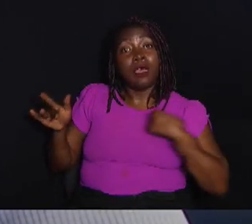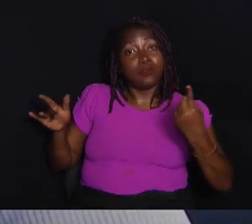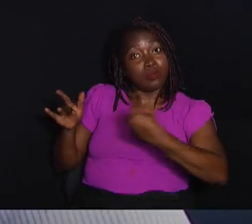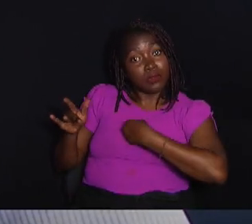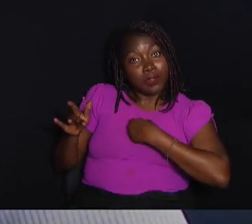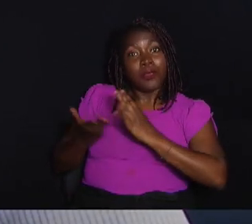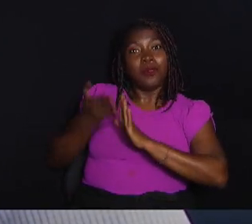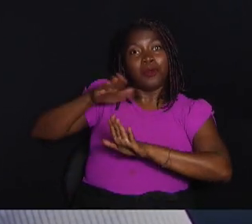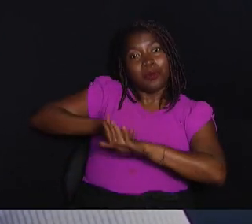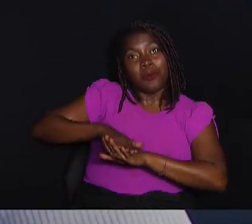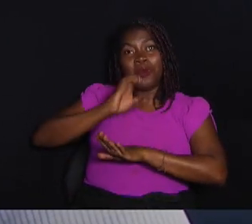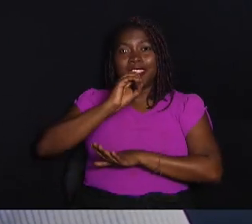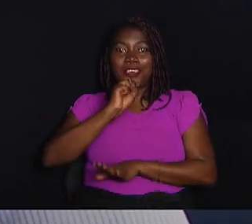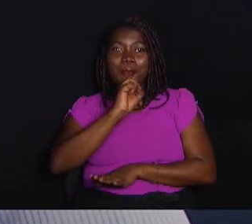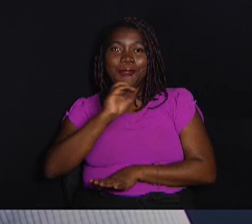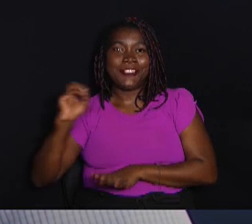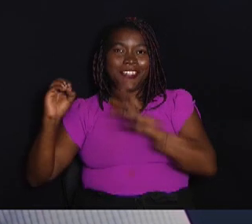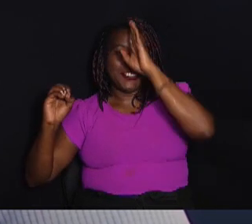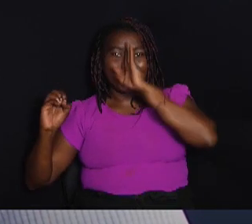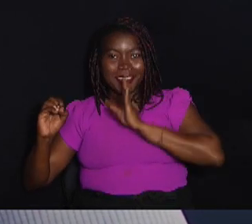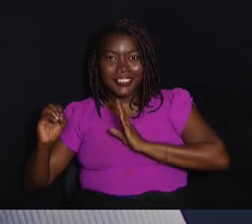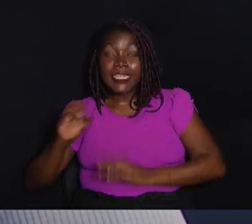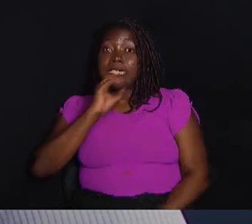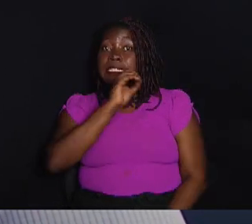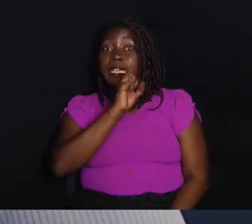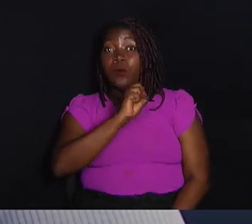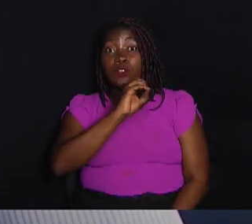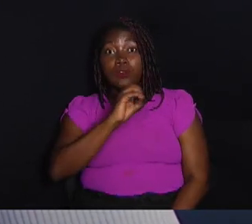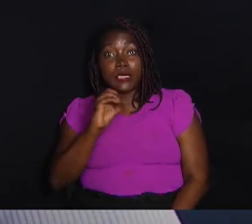nosso 0800 que é o 0800